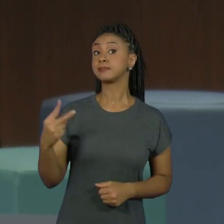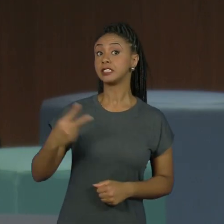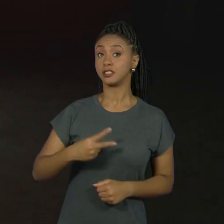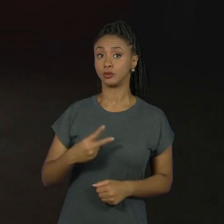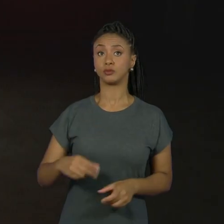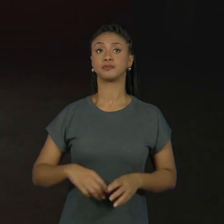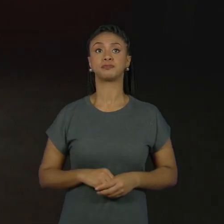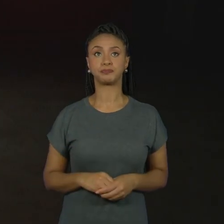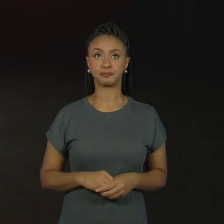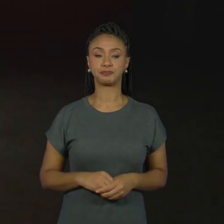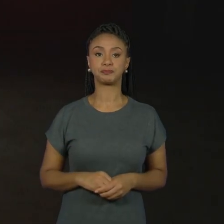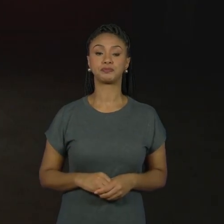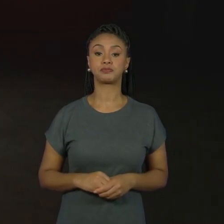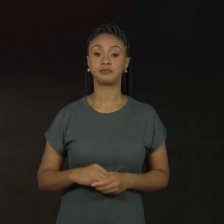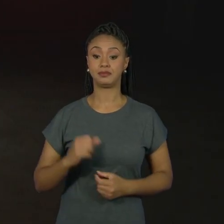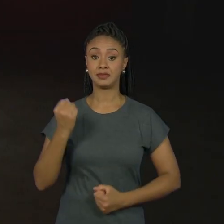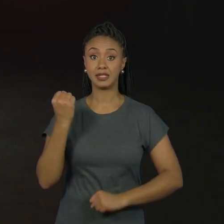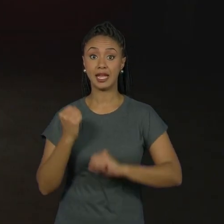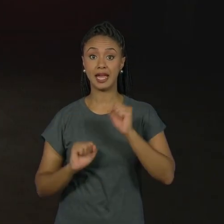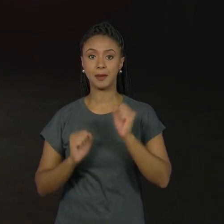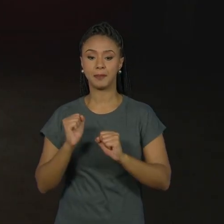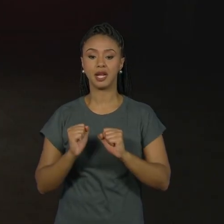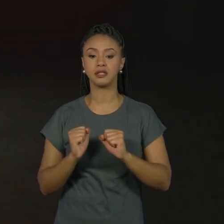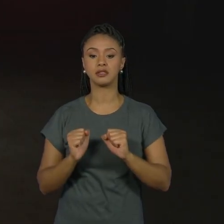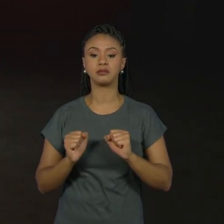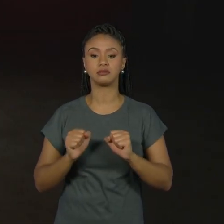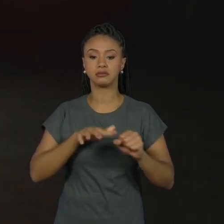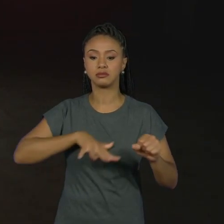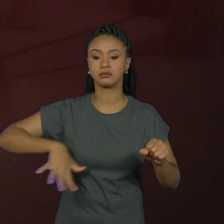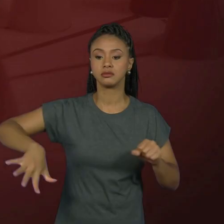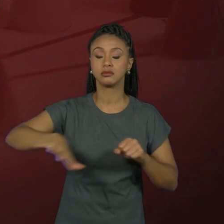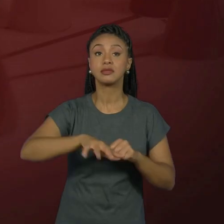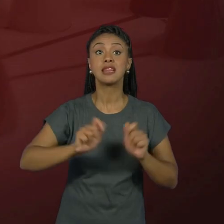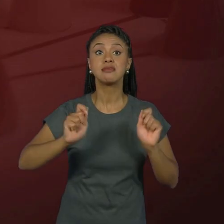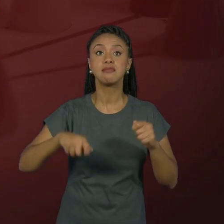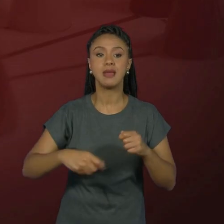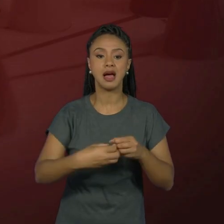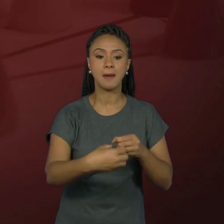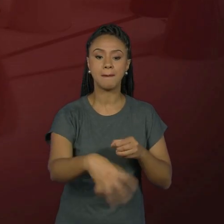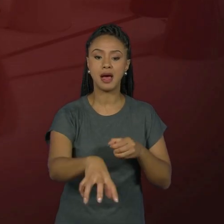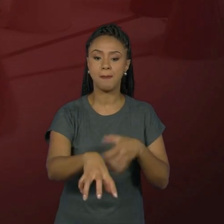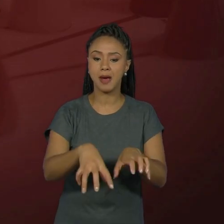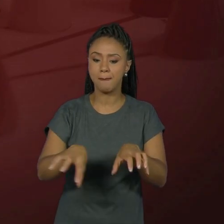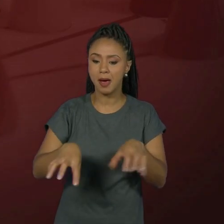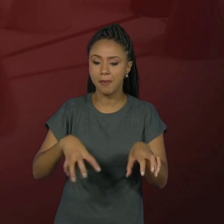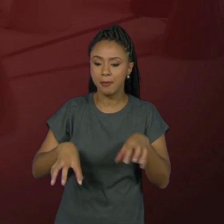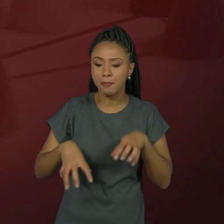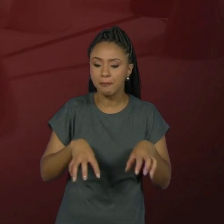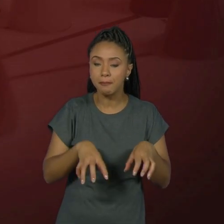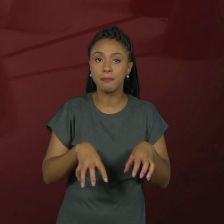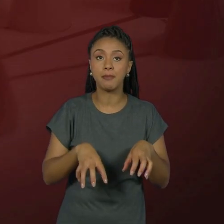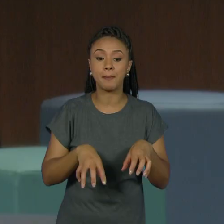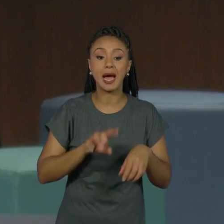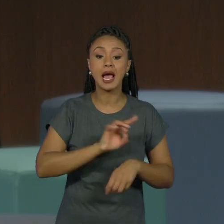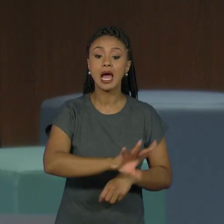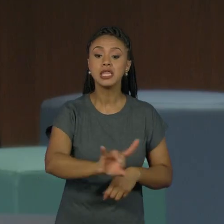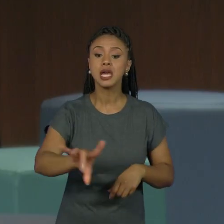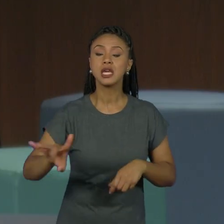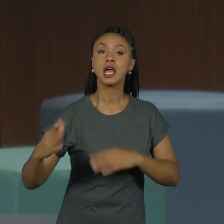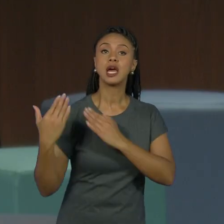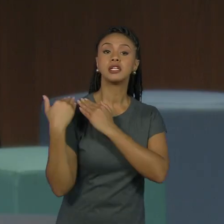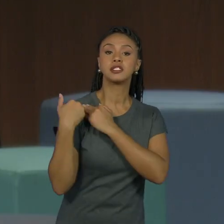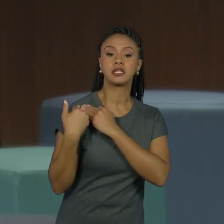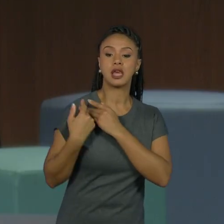divide a organização em uma rede de pequenas organizações gerenciáveis denominadas domínios do negócio, né? Então, os processos